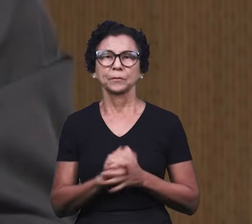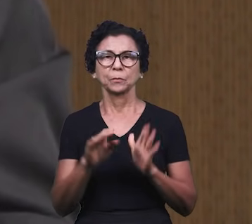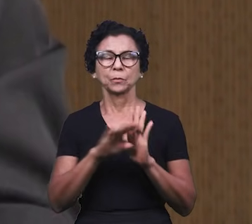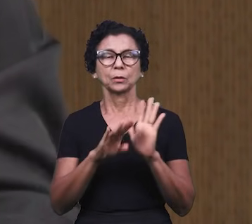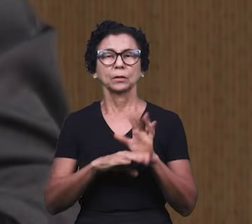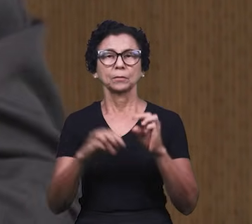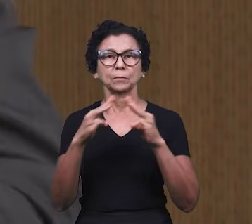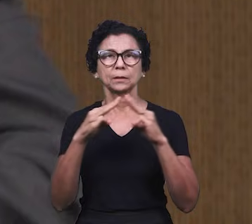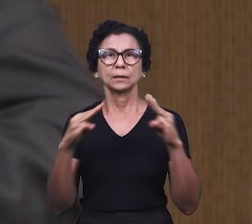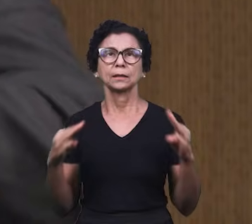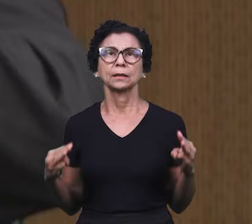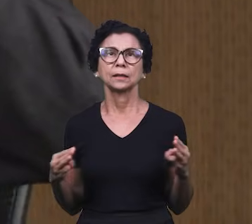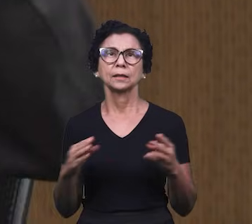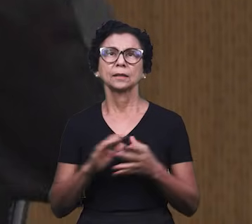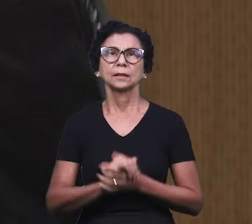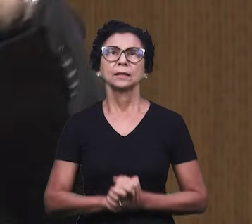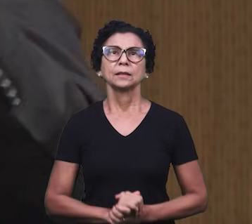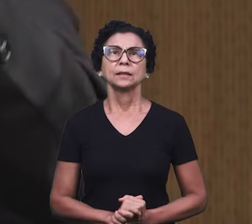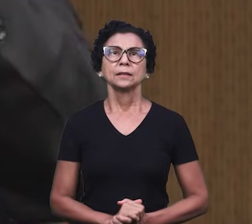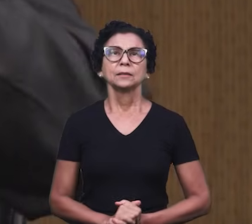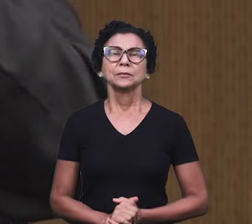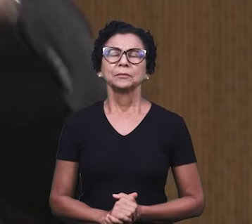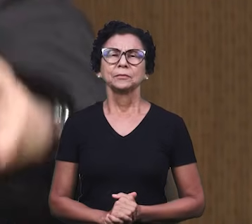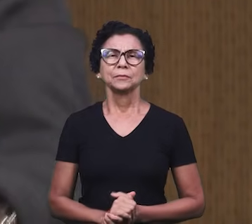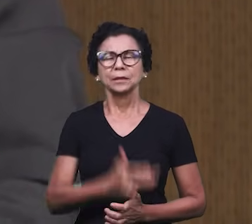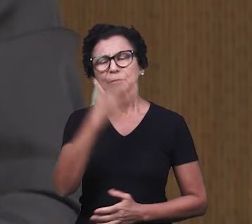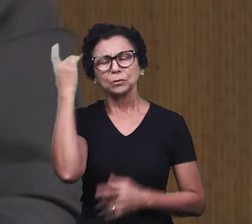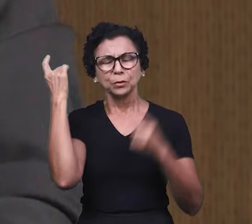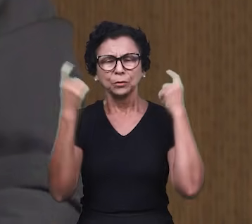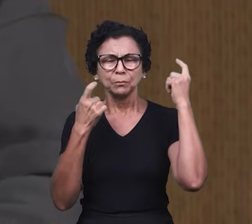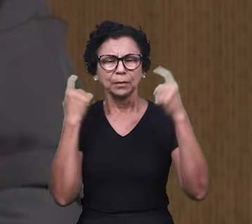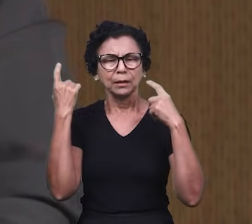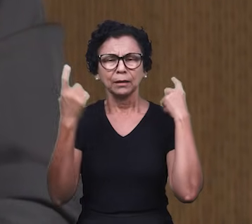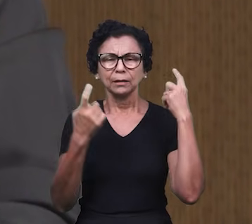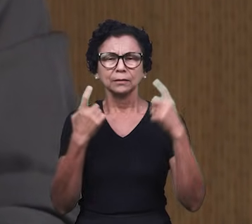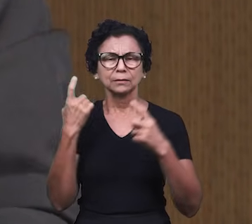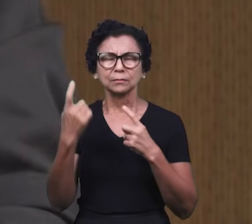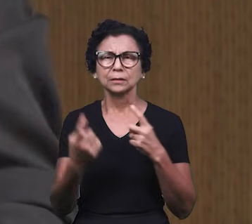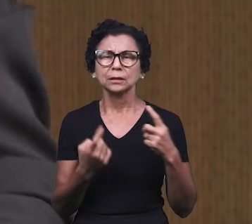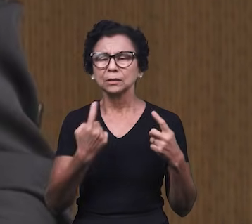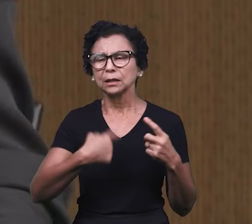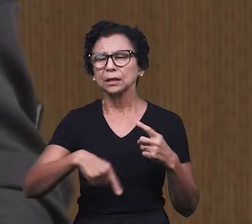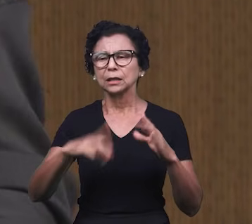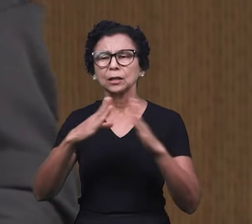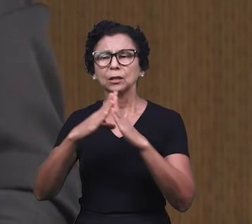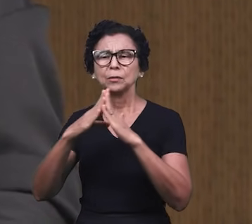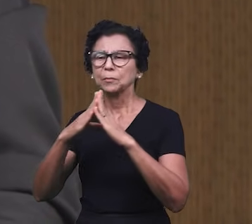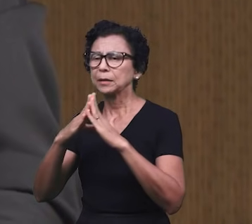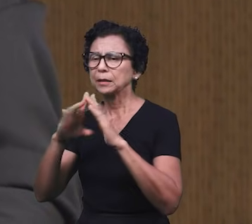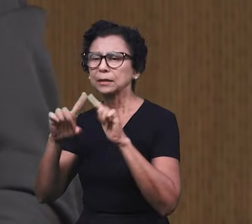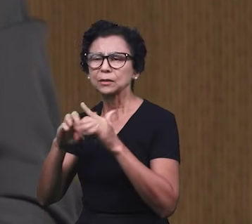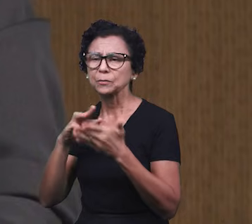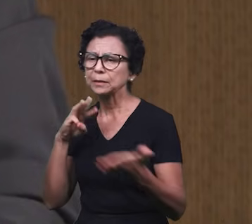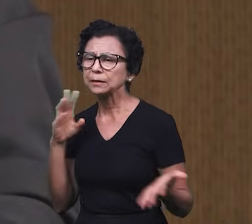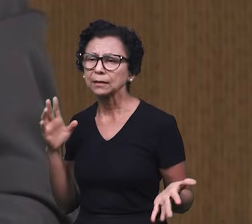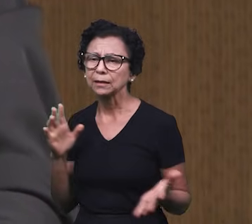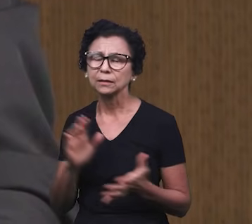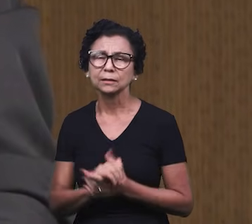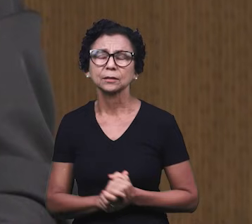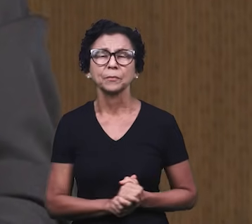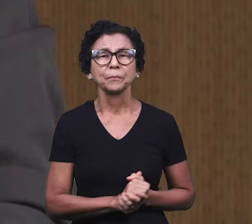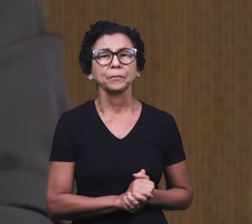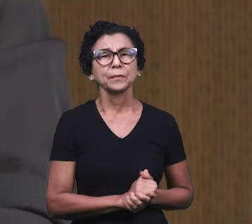6 horas, as pessoas estão preocupadas que a igreja vai mudar a doutrina com a TV, não. Das 6 até a meia-noite, os produtos são o que a gente chama